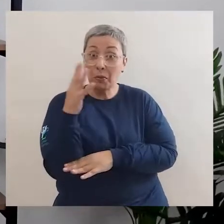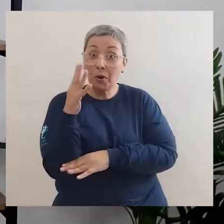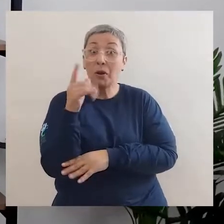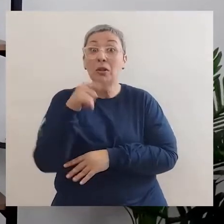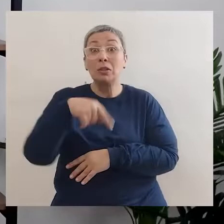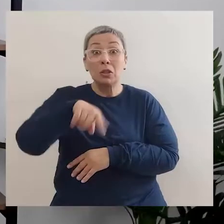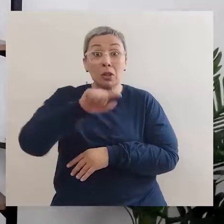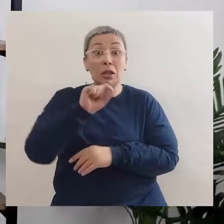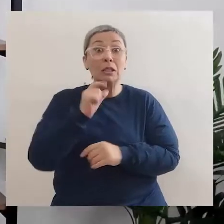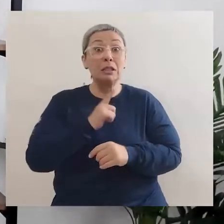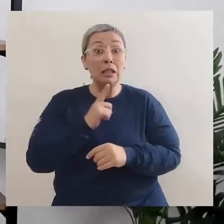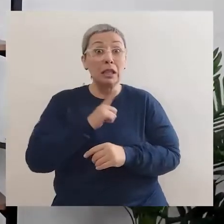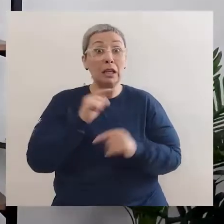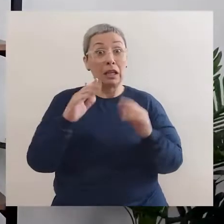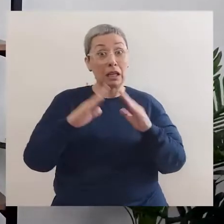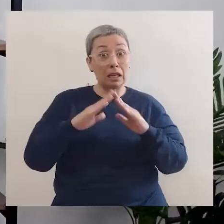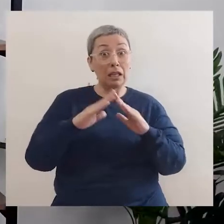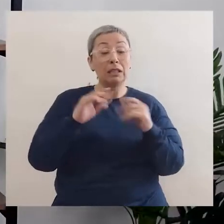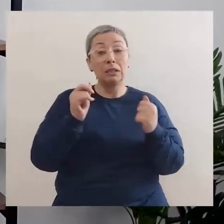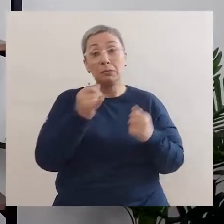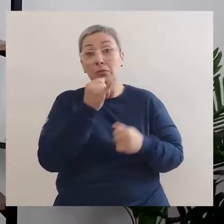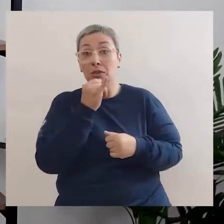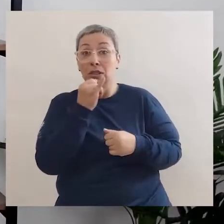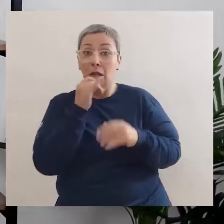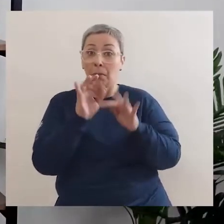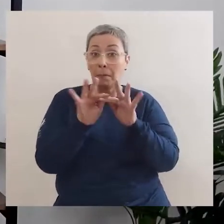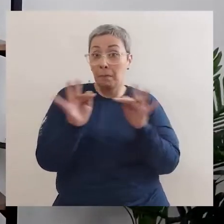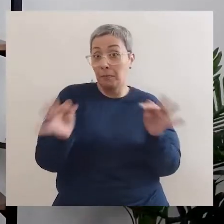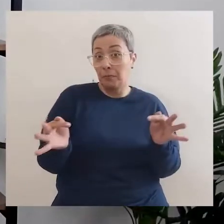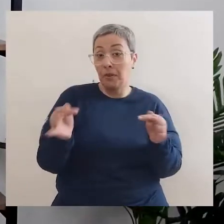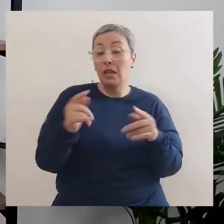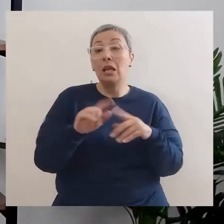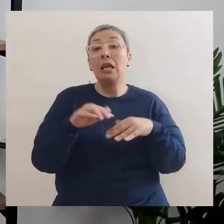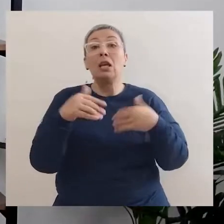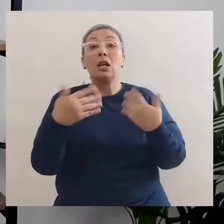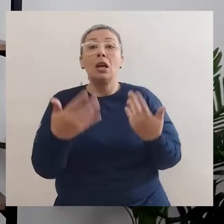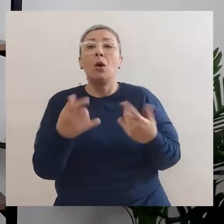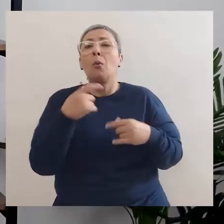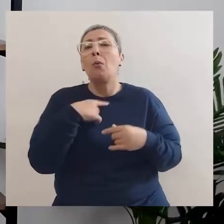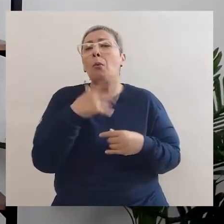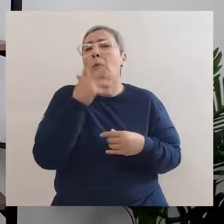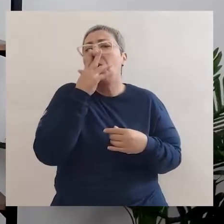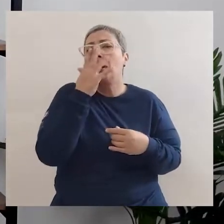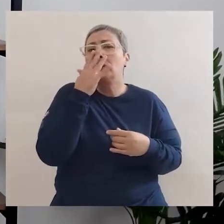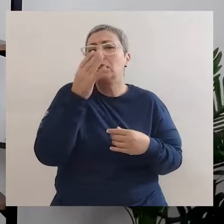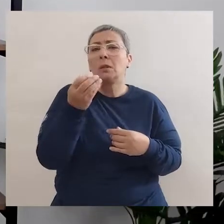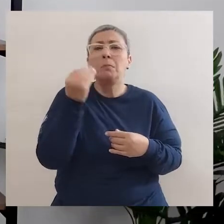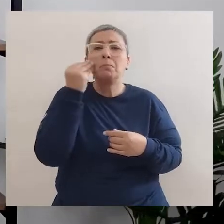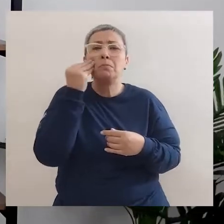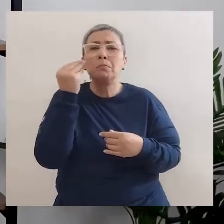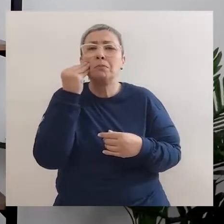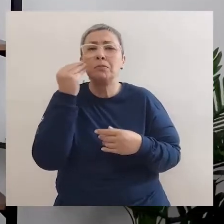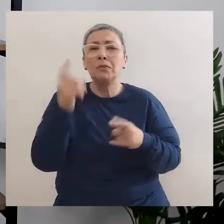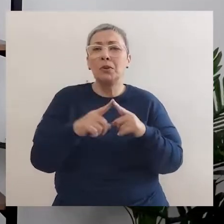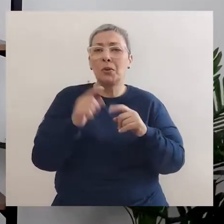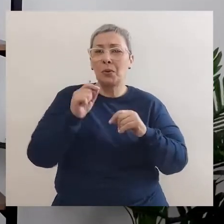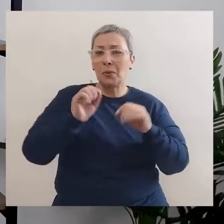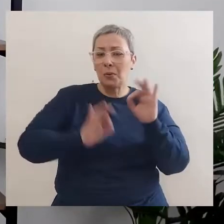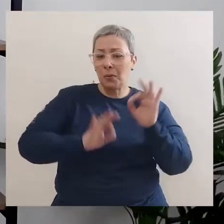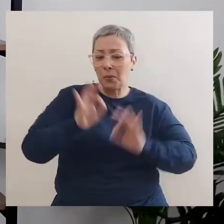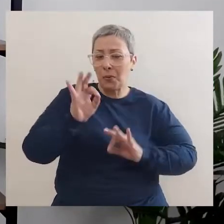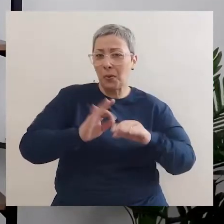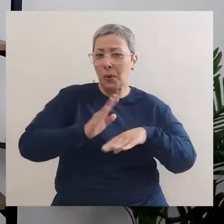tal experimentar e produzir também as suas tintas com esses elementos naturais, né? No caso, são